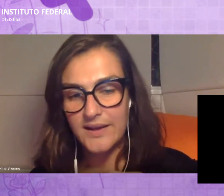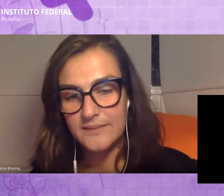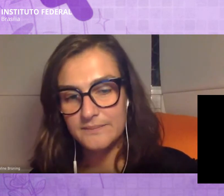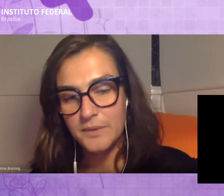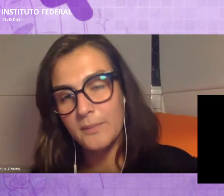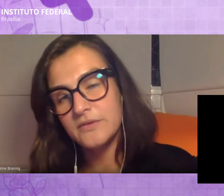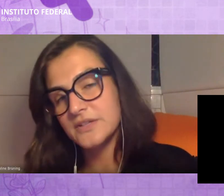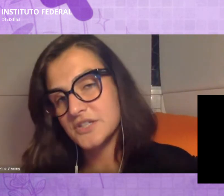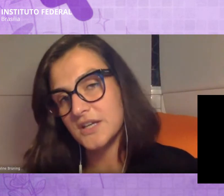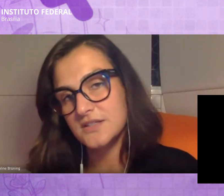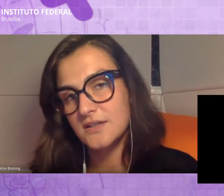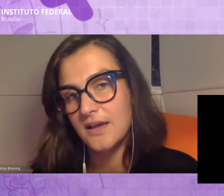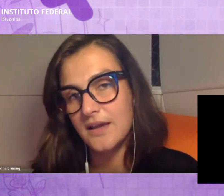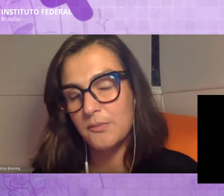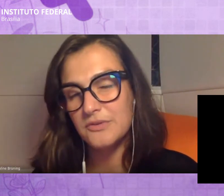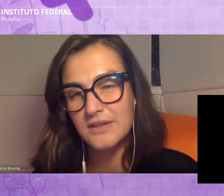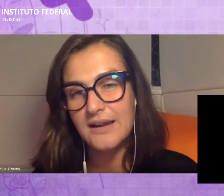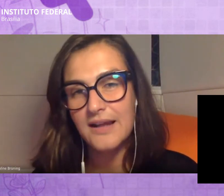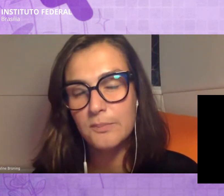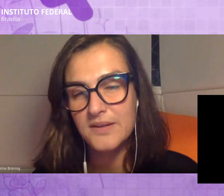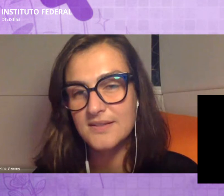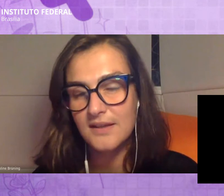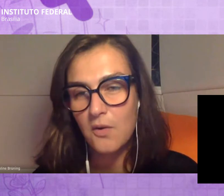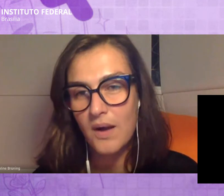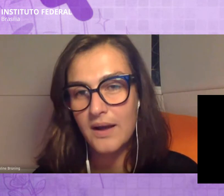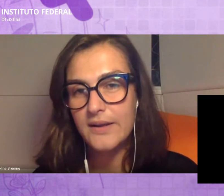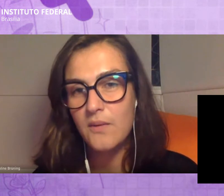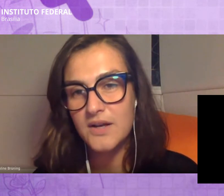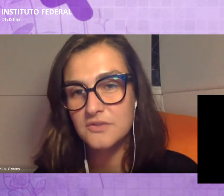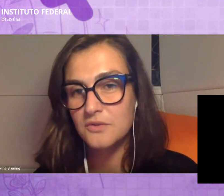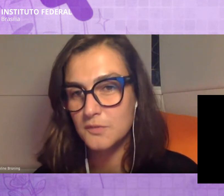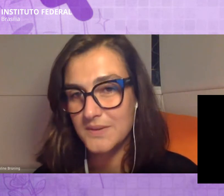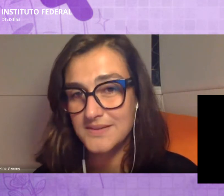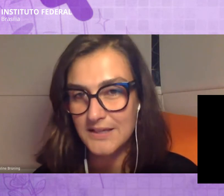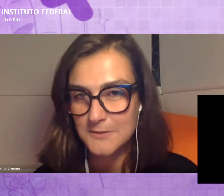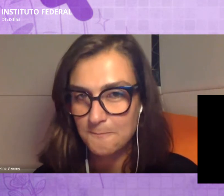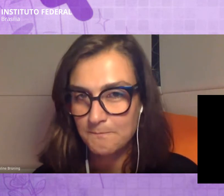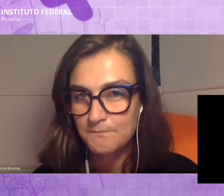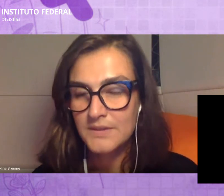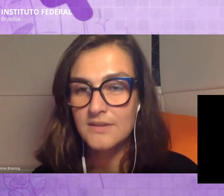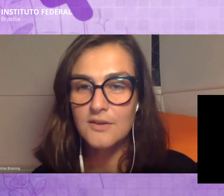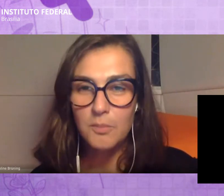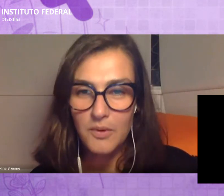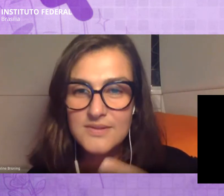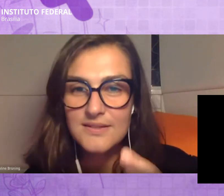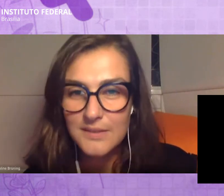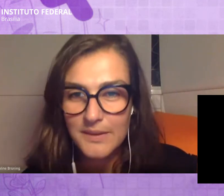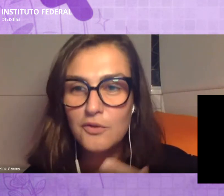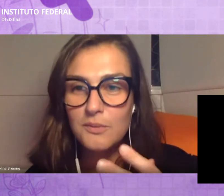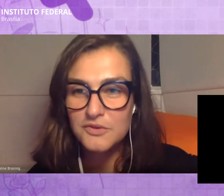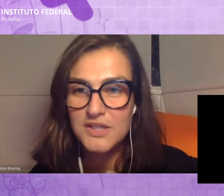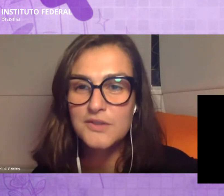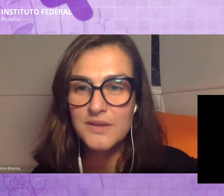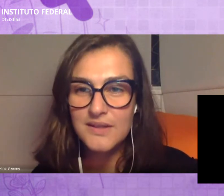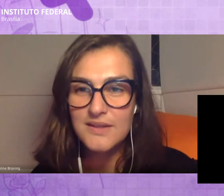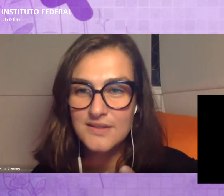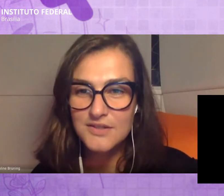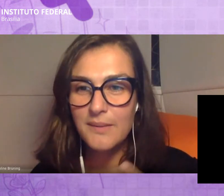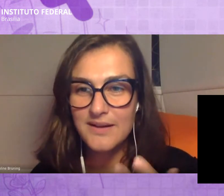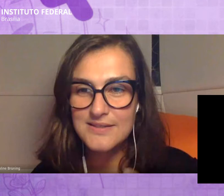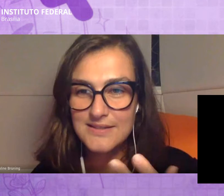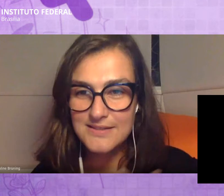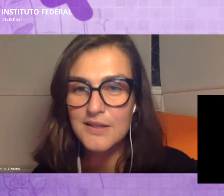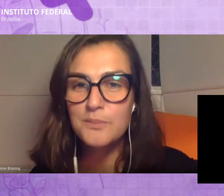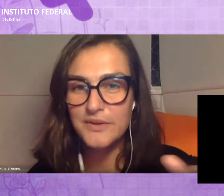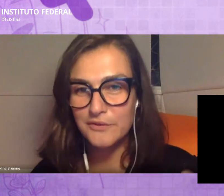tem, pelo menos a gente é muito treinado para se adequar à linguagem do nosso paciente. Então, pode ser também que o meu jeito aqui